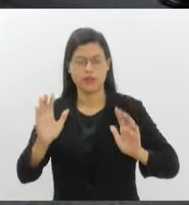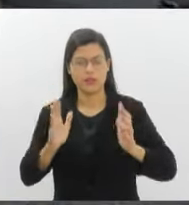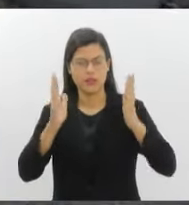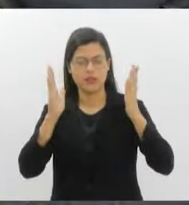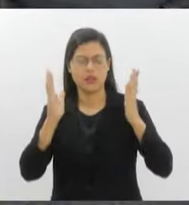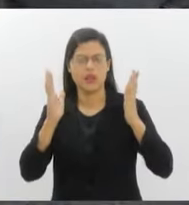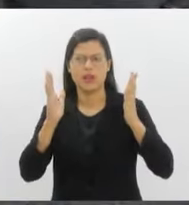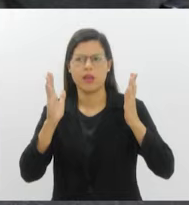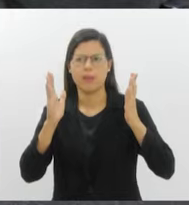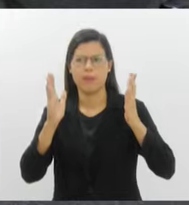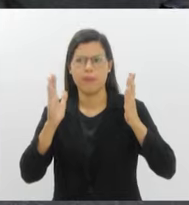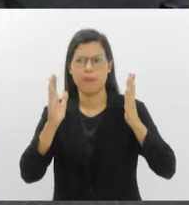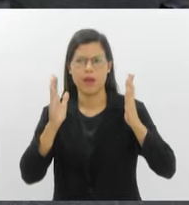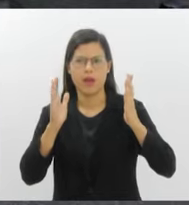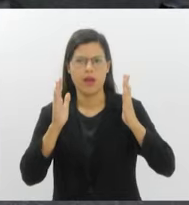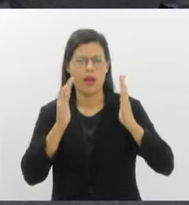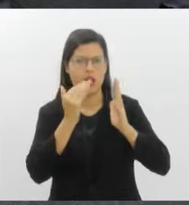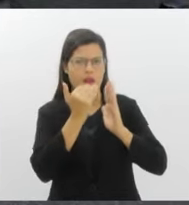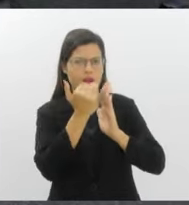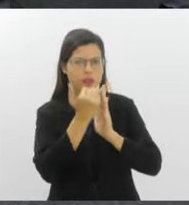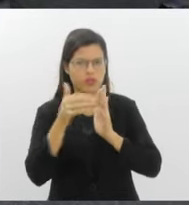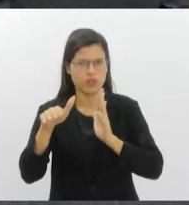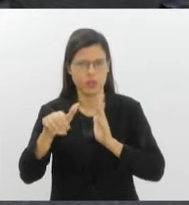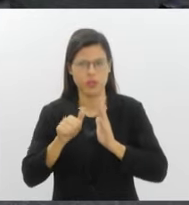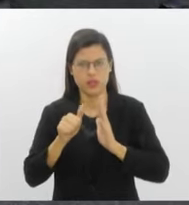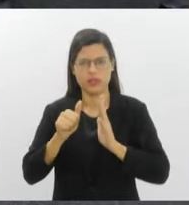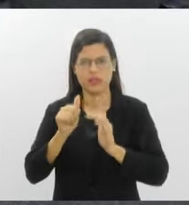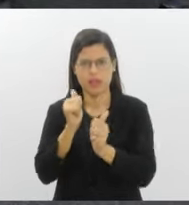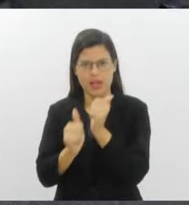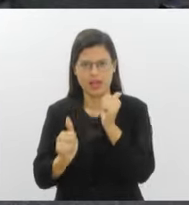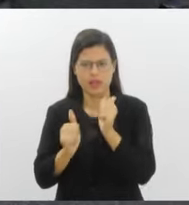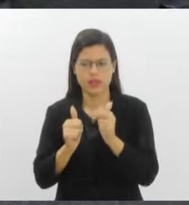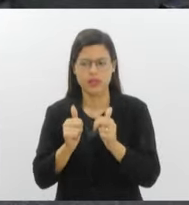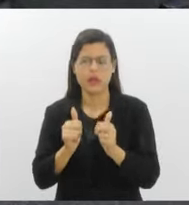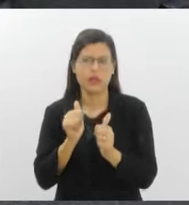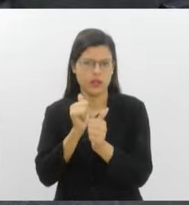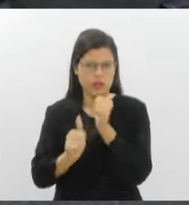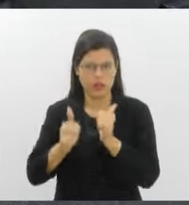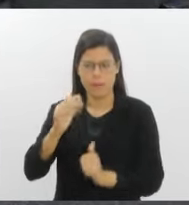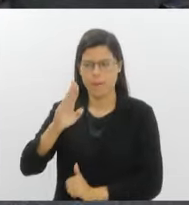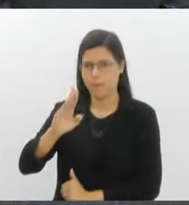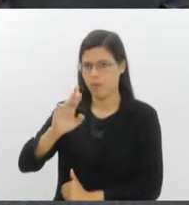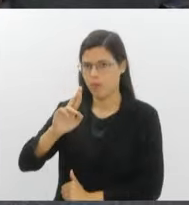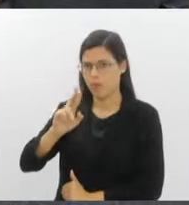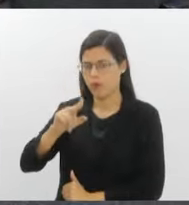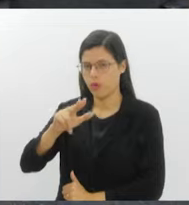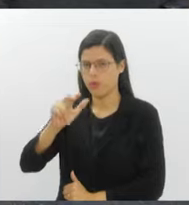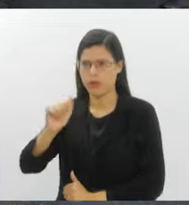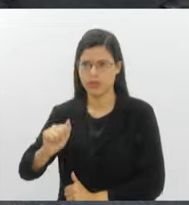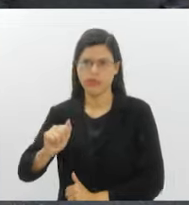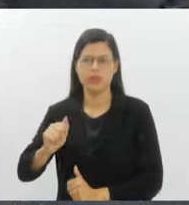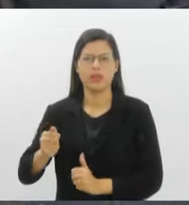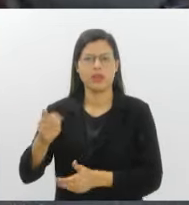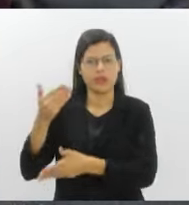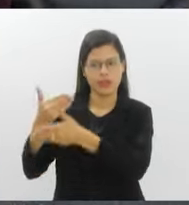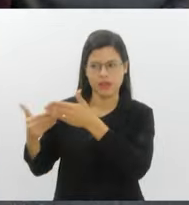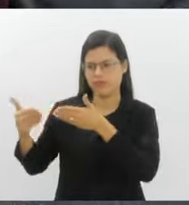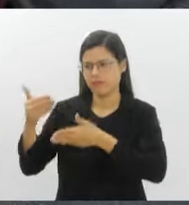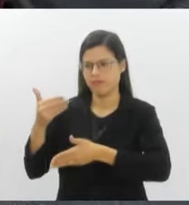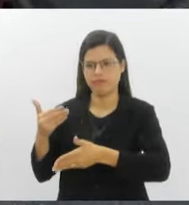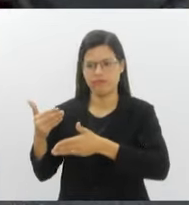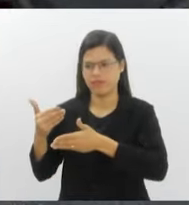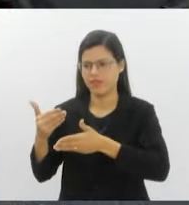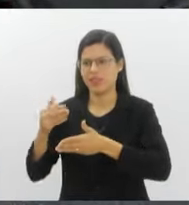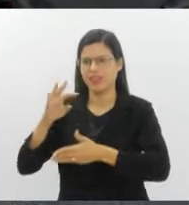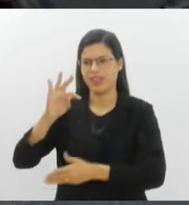escalação da atleta Bruna Alexandre, que era para-atleta na modalidade tênis de mesa, para